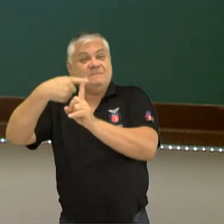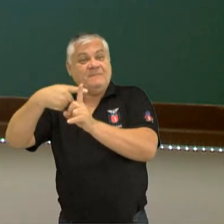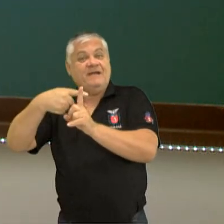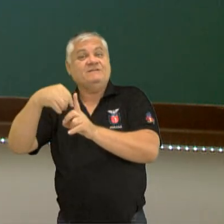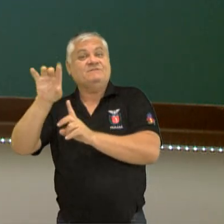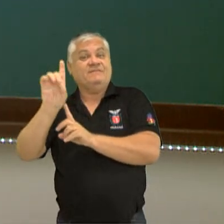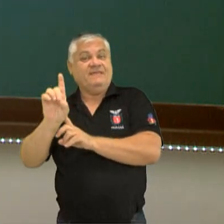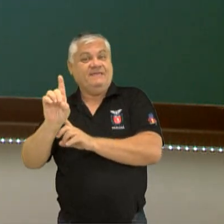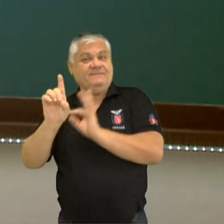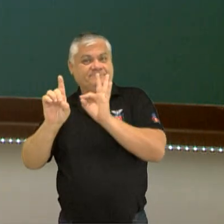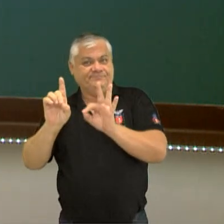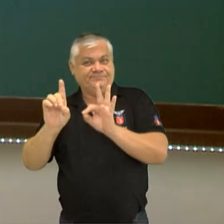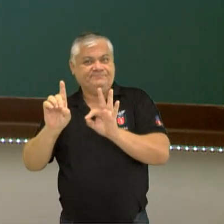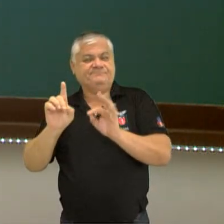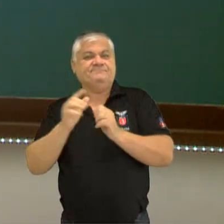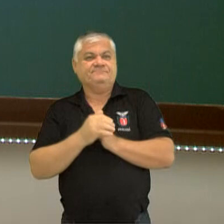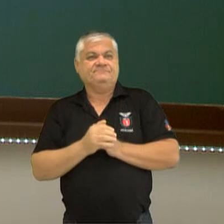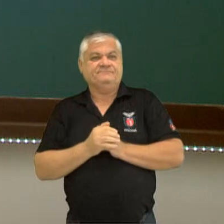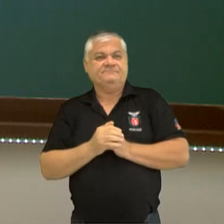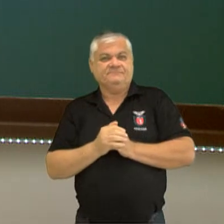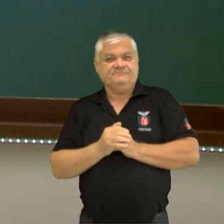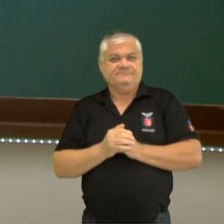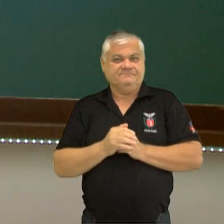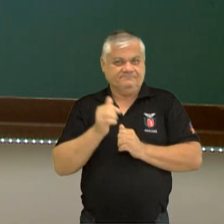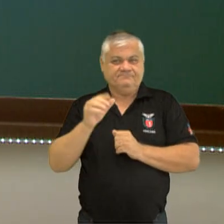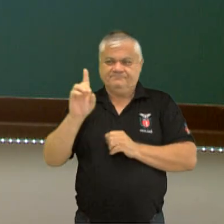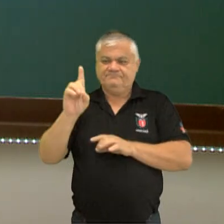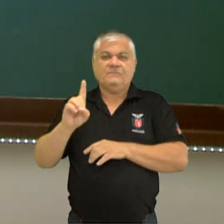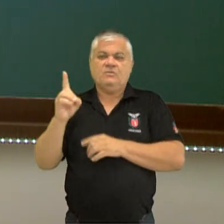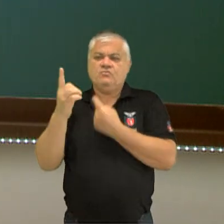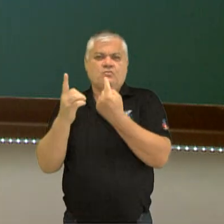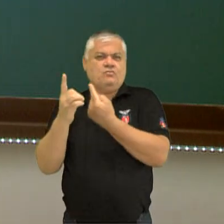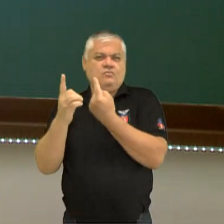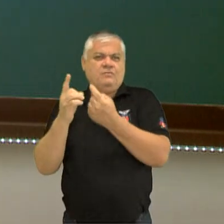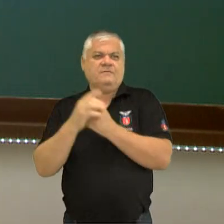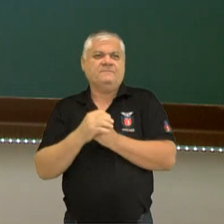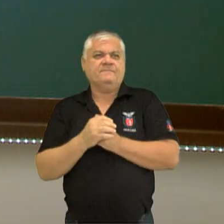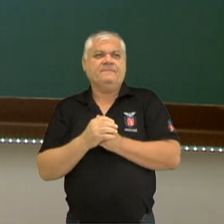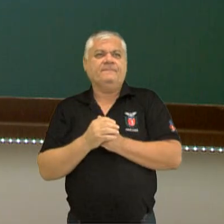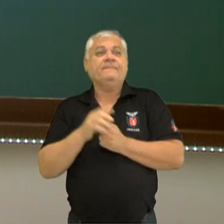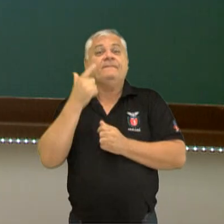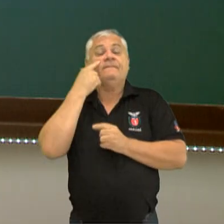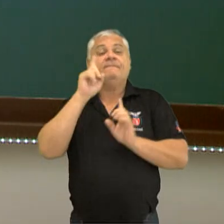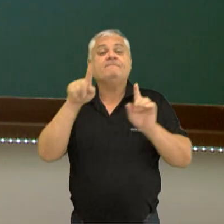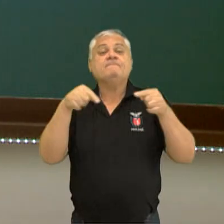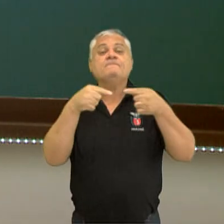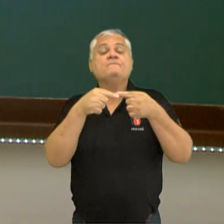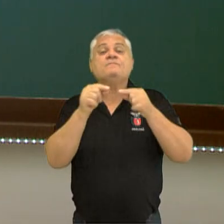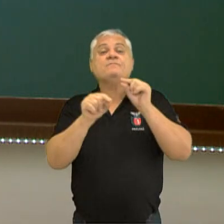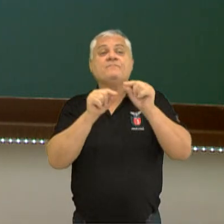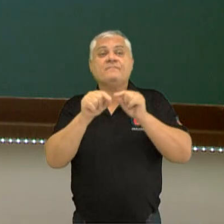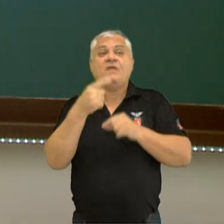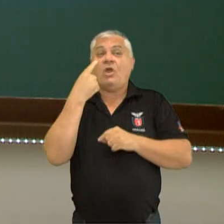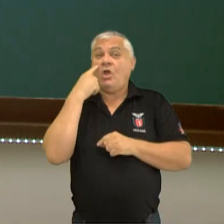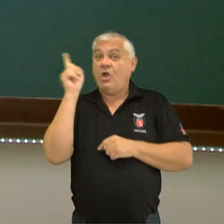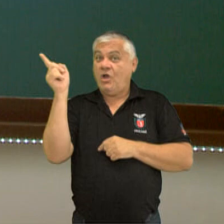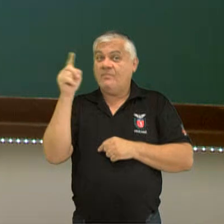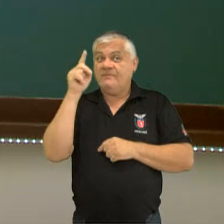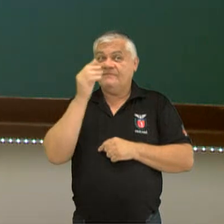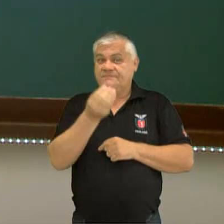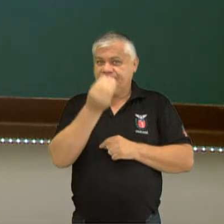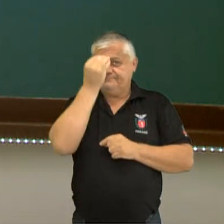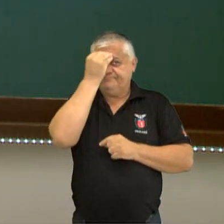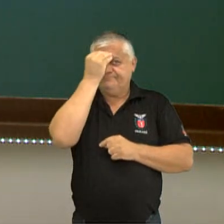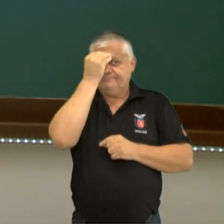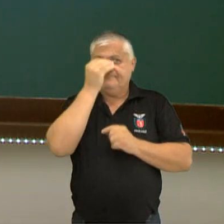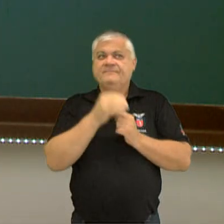o D, que está sozinho lá onde a gente está aplicando o cosseno. Então, para determinar o período, aqui eu deixei como lembrança, tá? Para